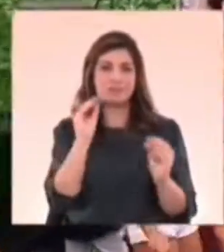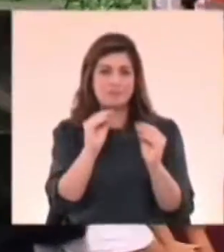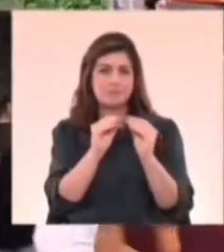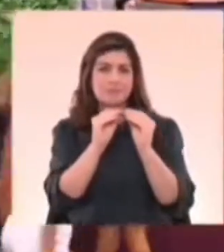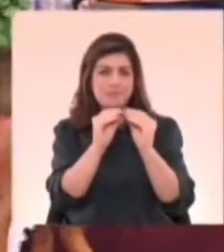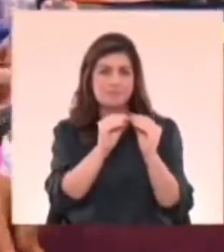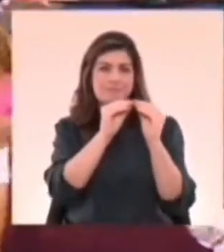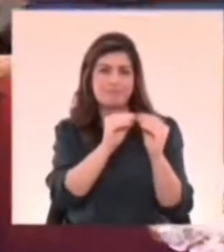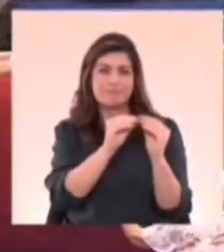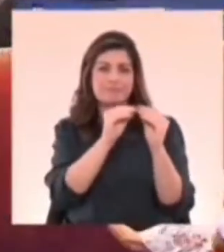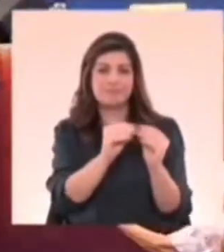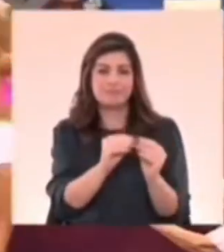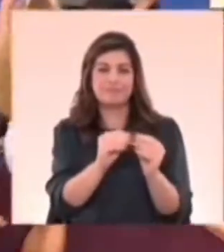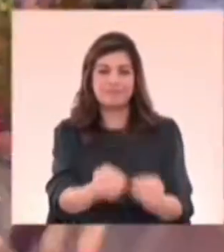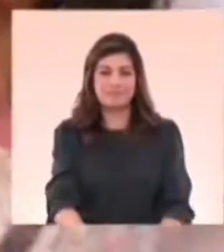beijar